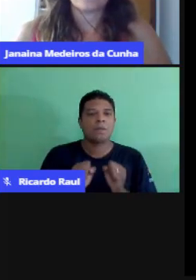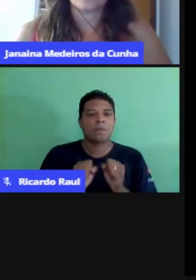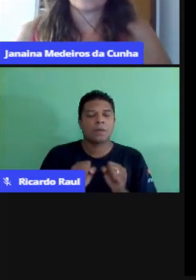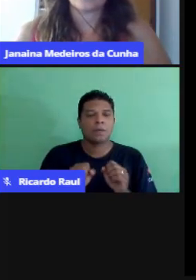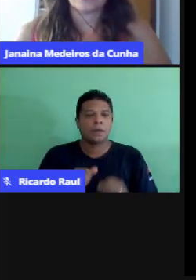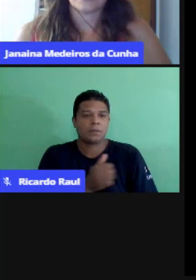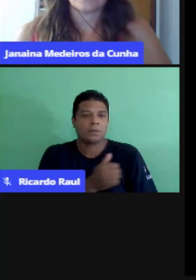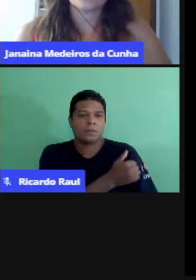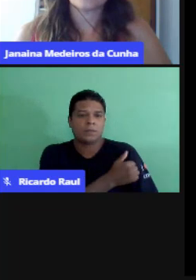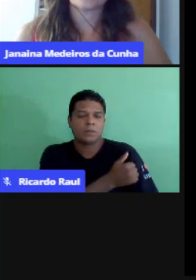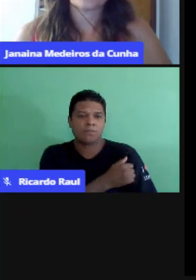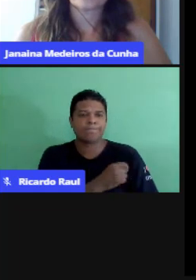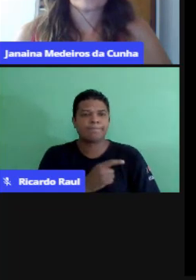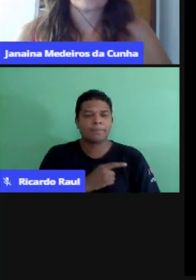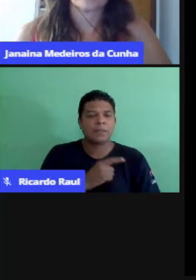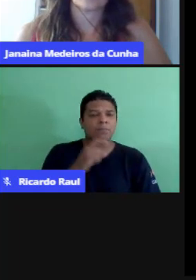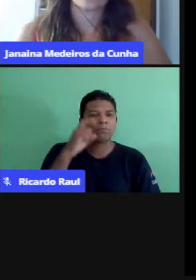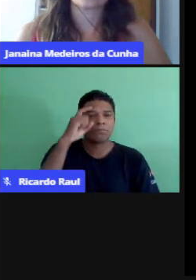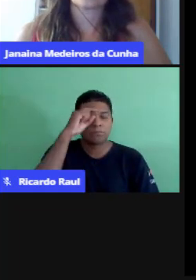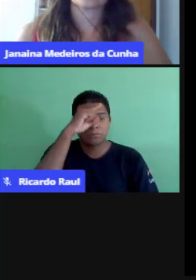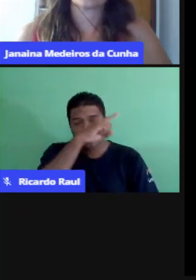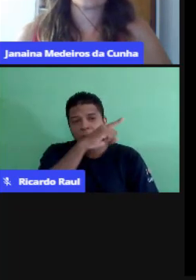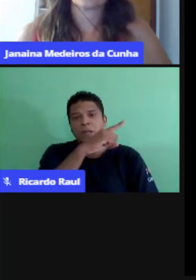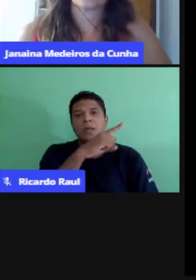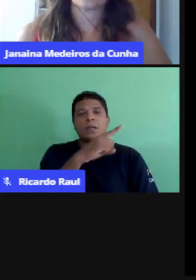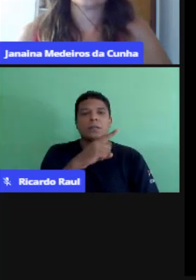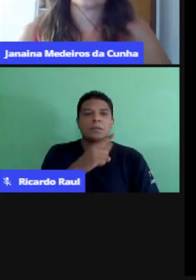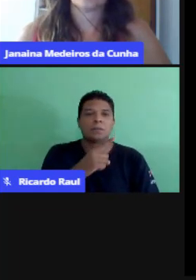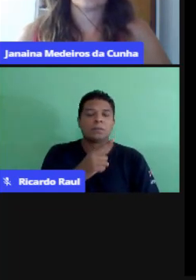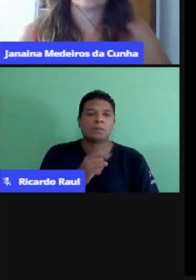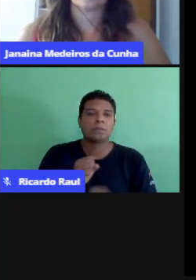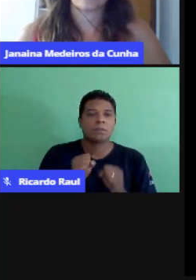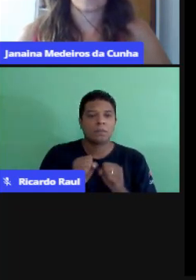tem mais dificuldade, eu posso estar fazendo